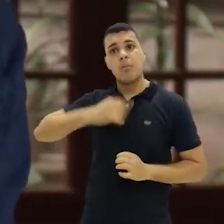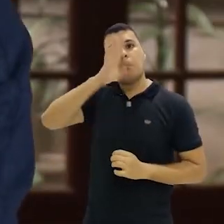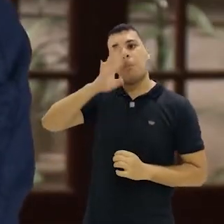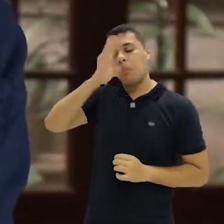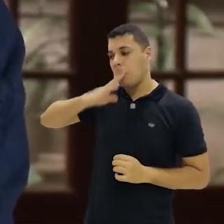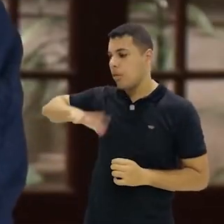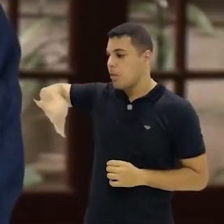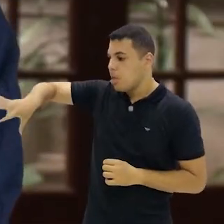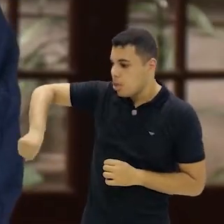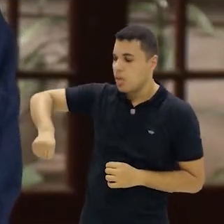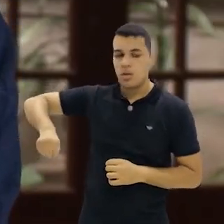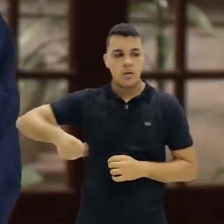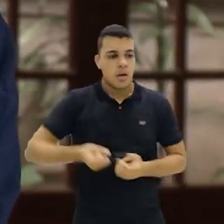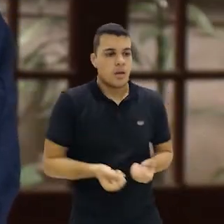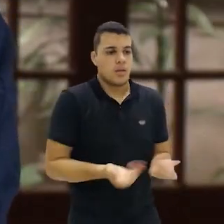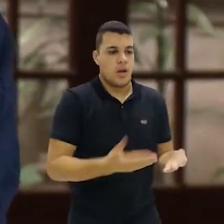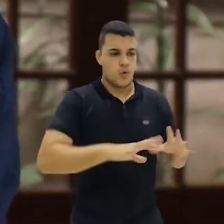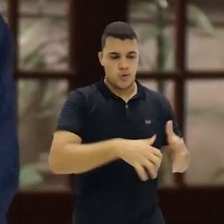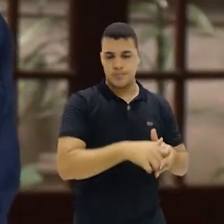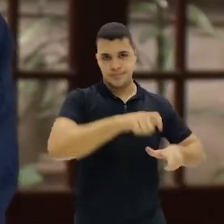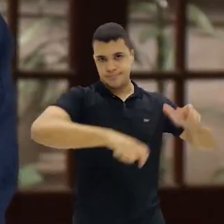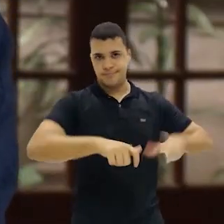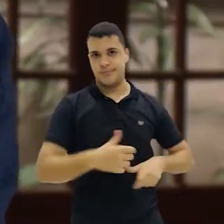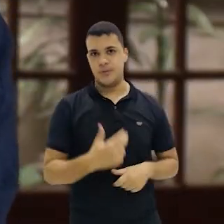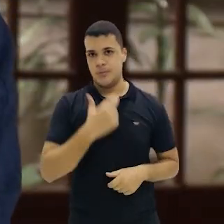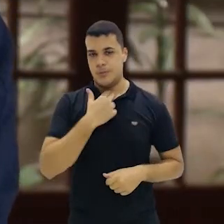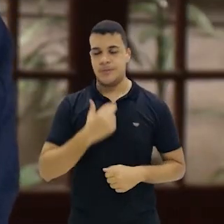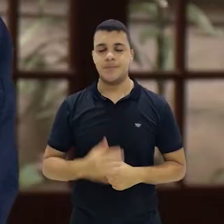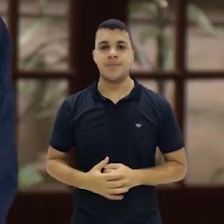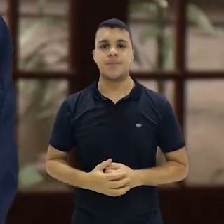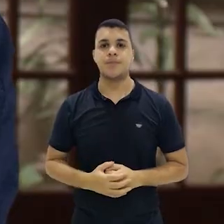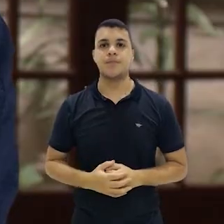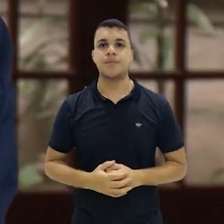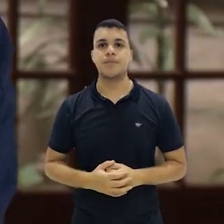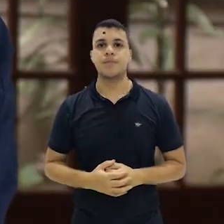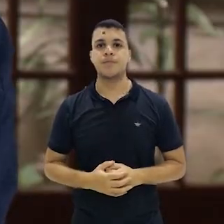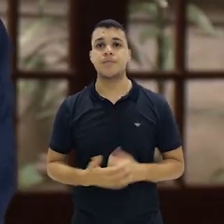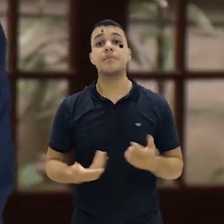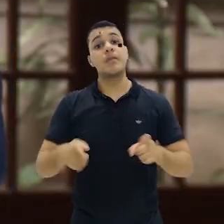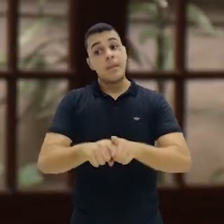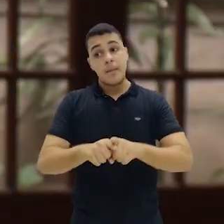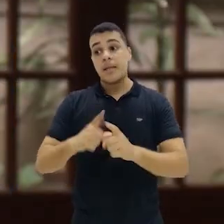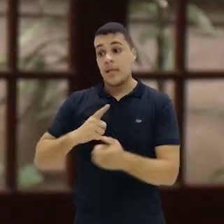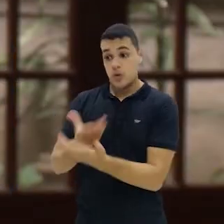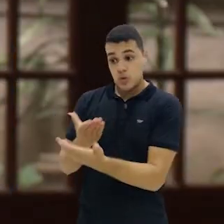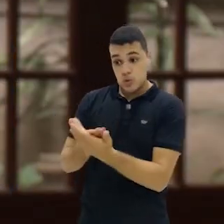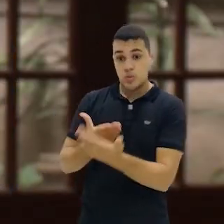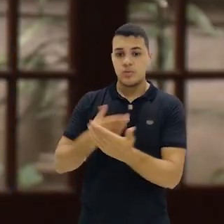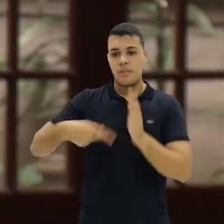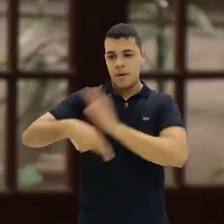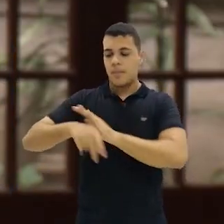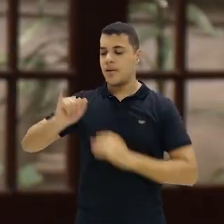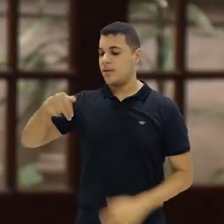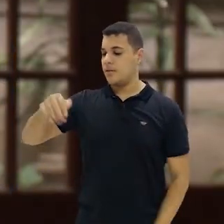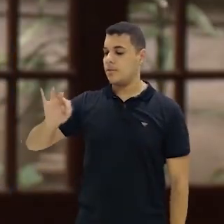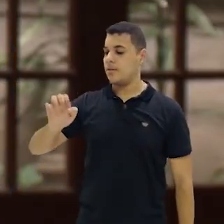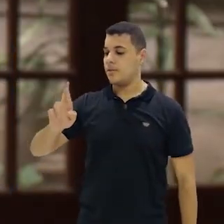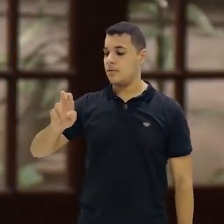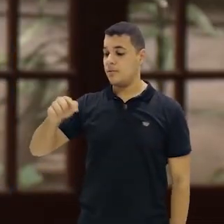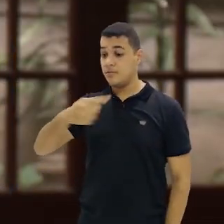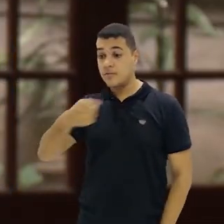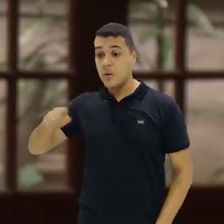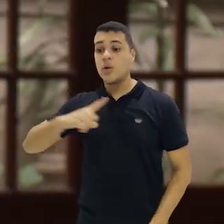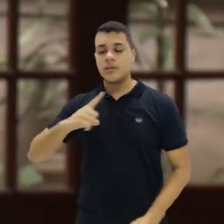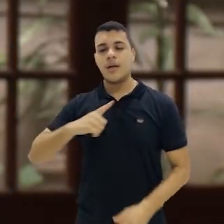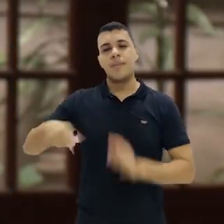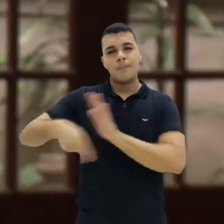Os estudos de intervenção têm uma característica muito comum, que é o chamado mascaramento, em que nem o paciente e nem o